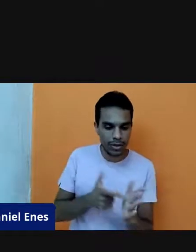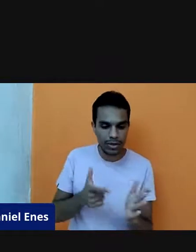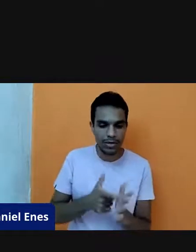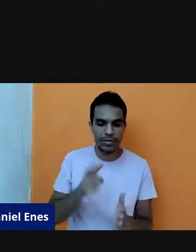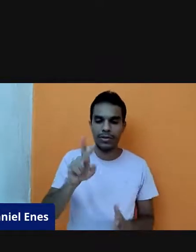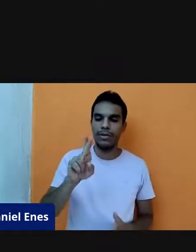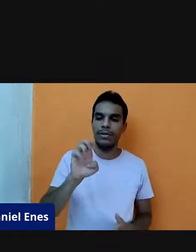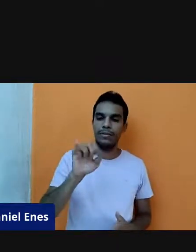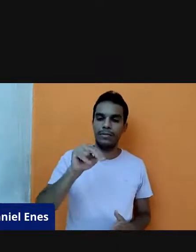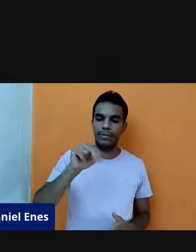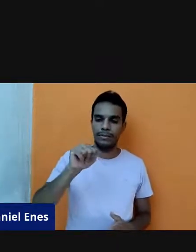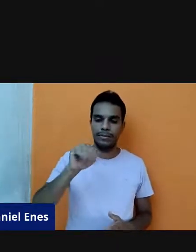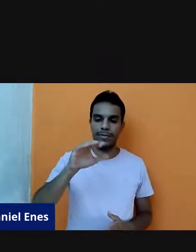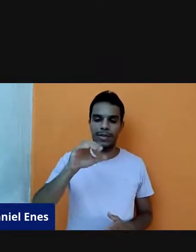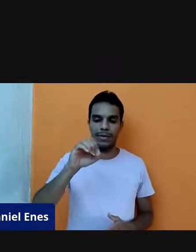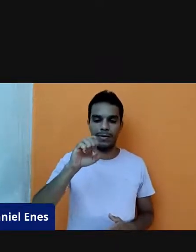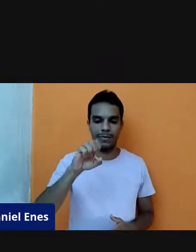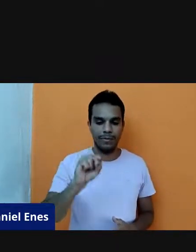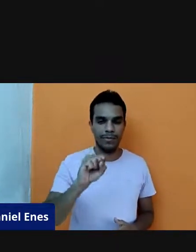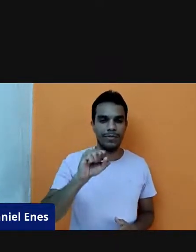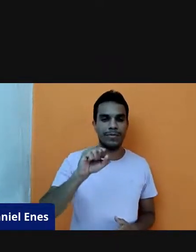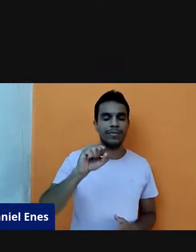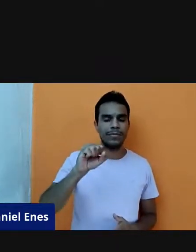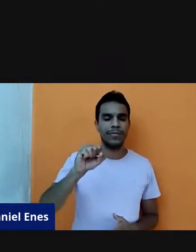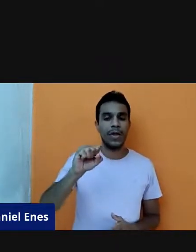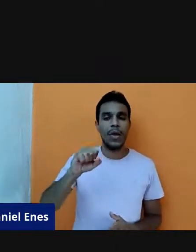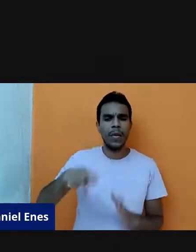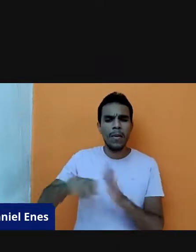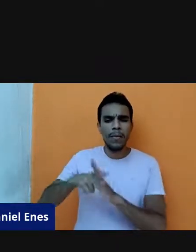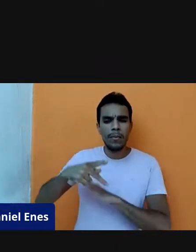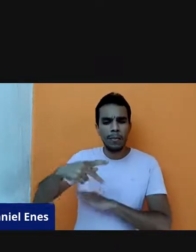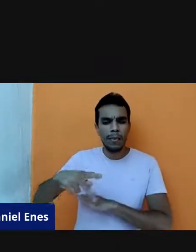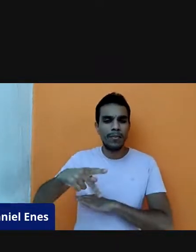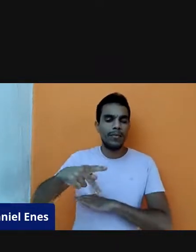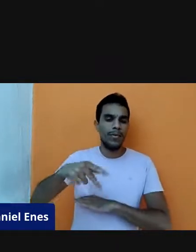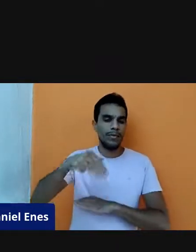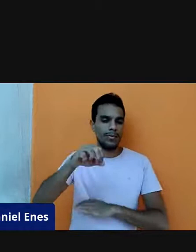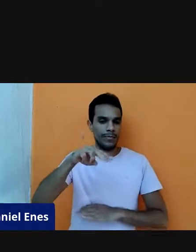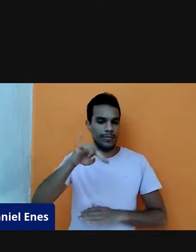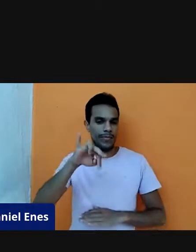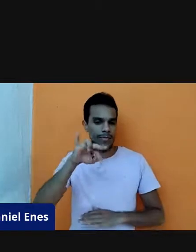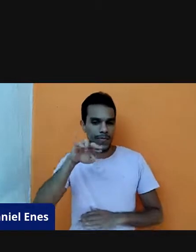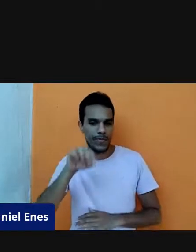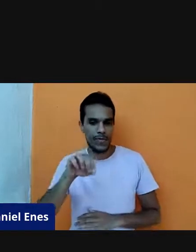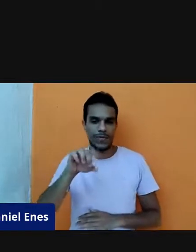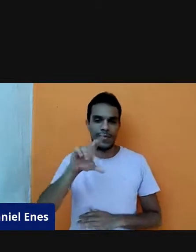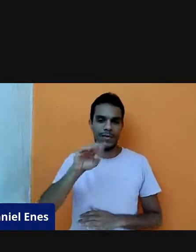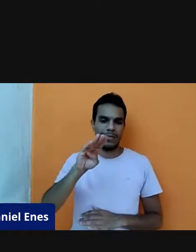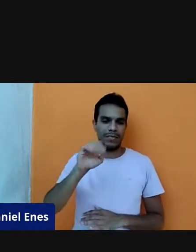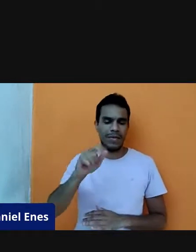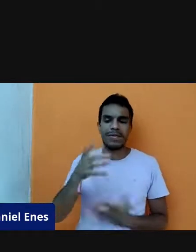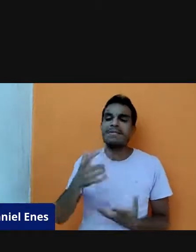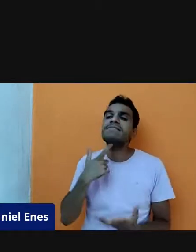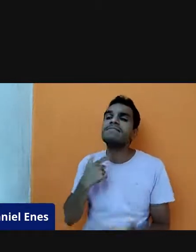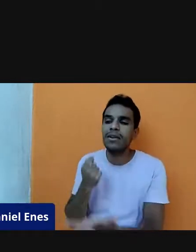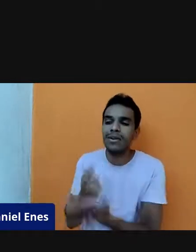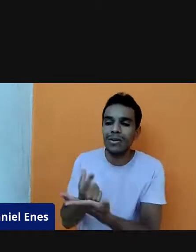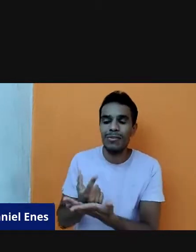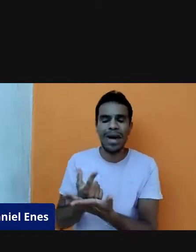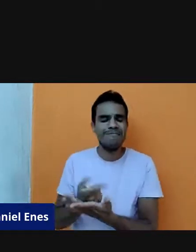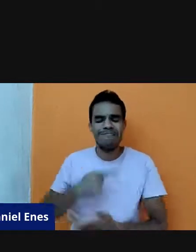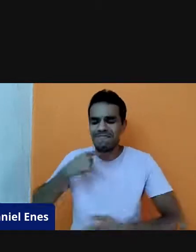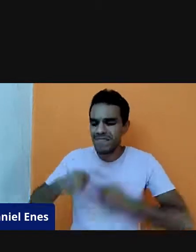de muito insistir, né, pela compra do livro, muito tentar ter esse livro, ela não consegue e ganha, né,